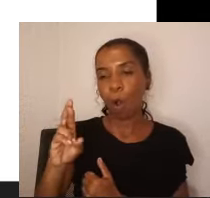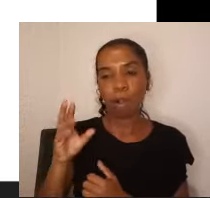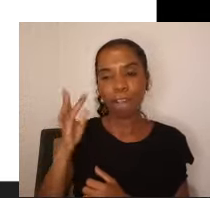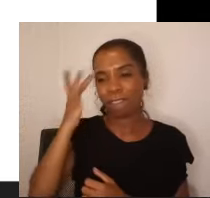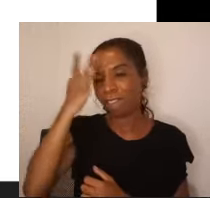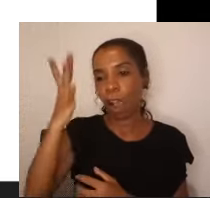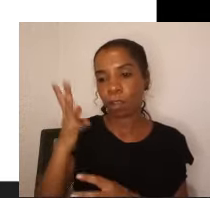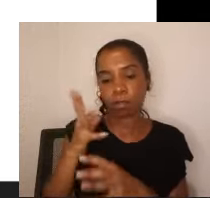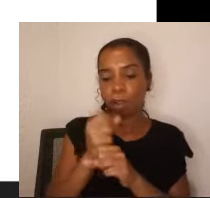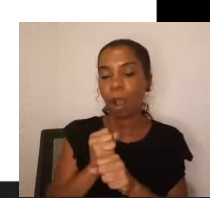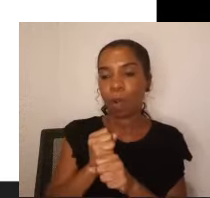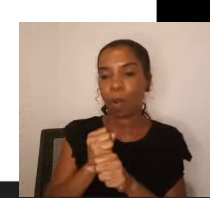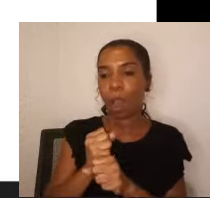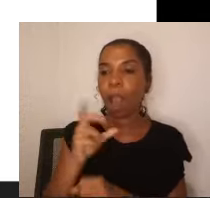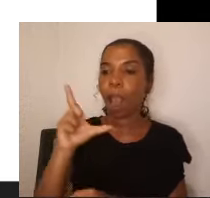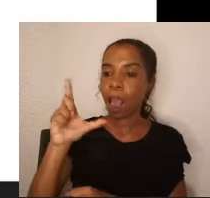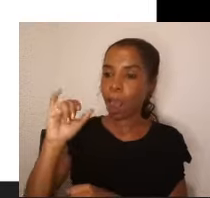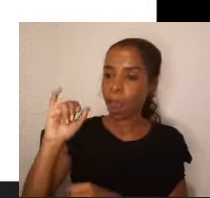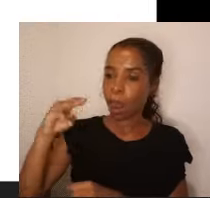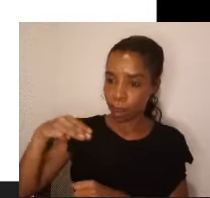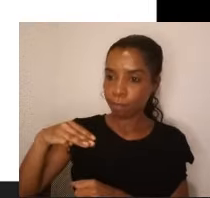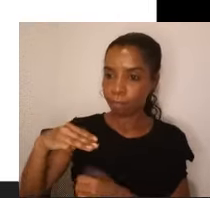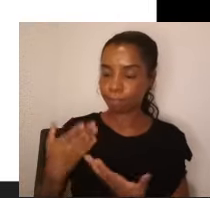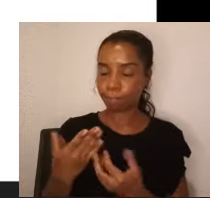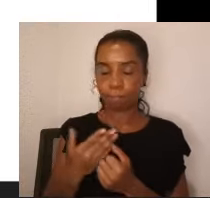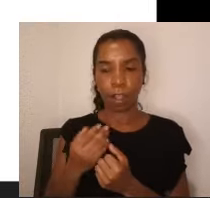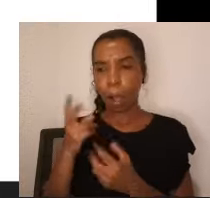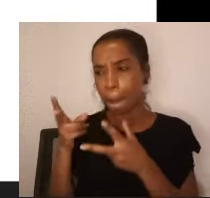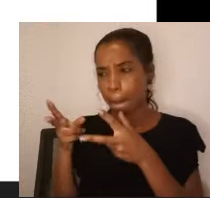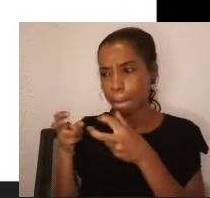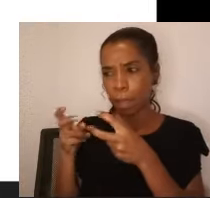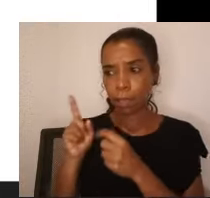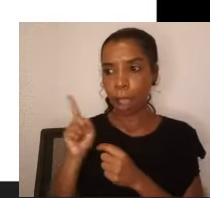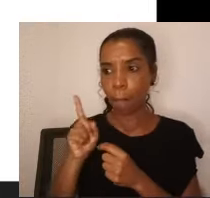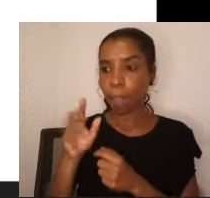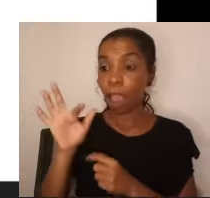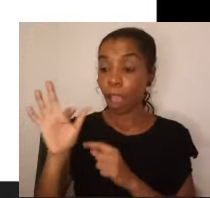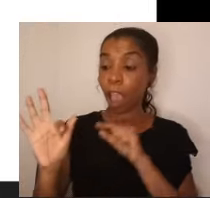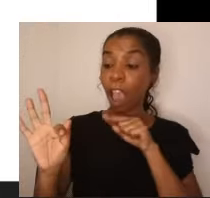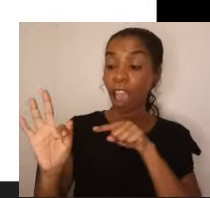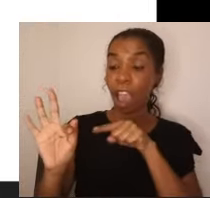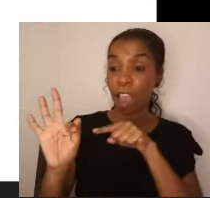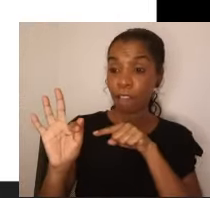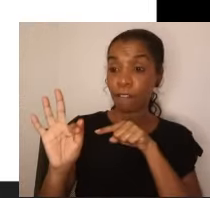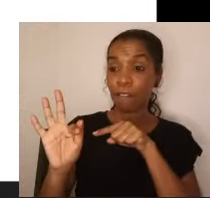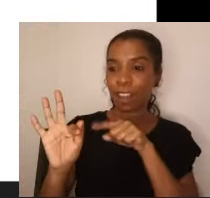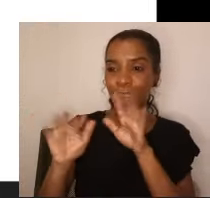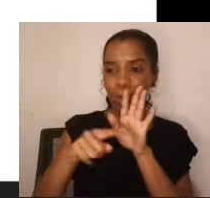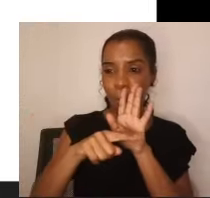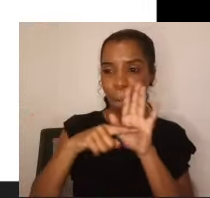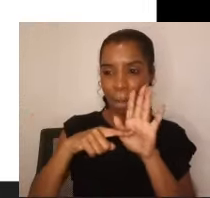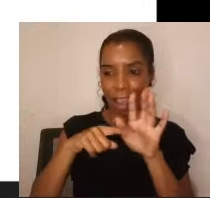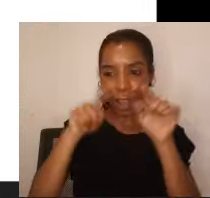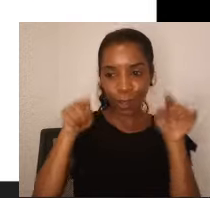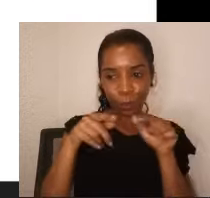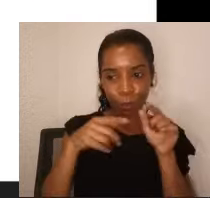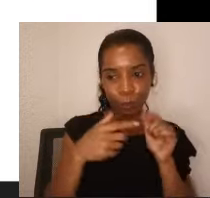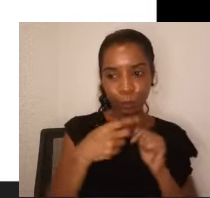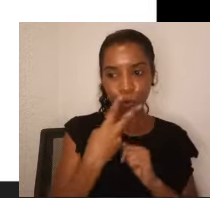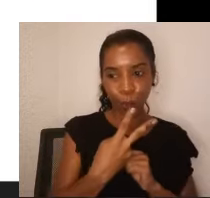desse limite. Agora, você repara que o f do menos 2, ele é igual